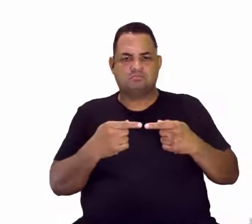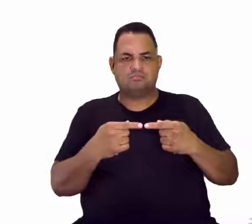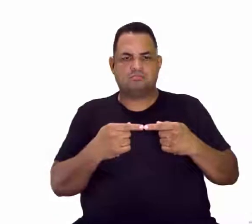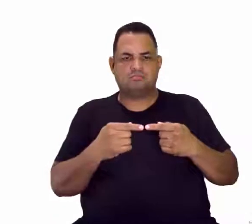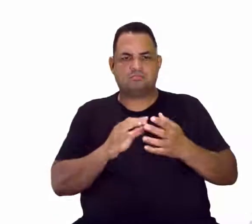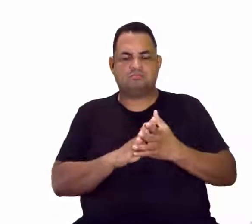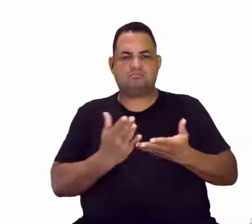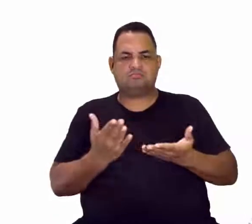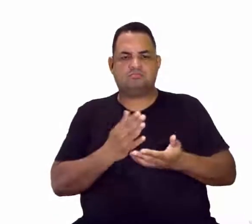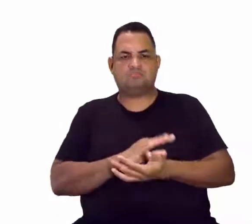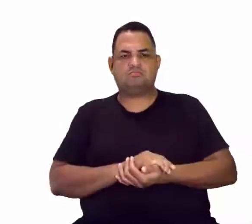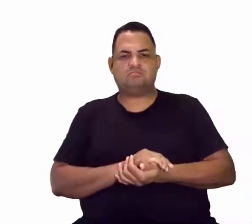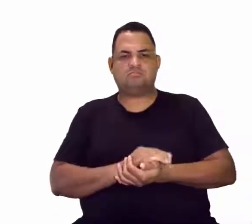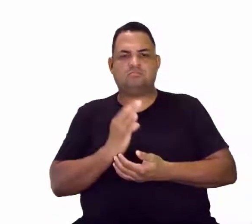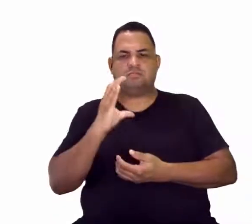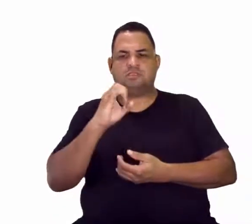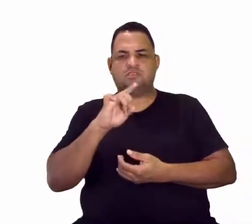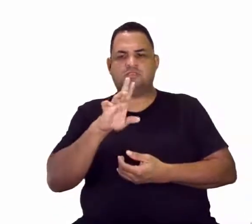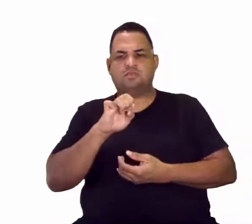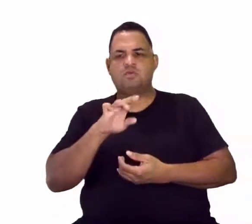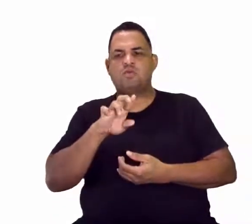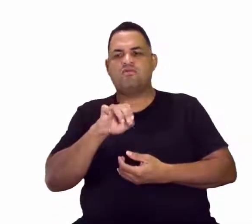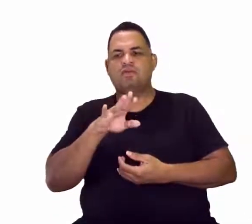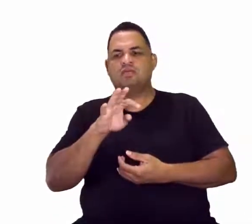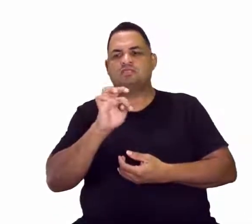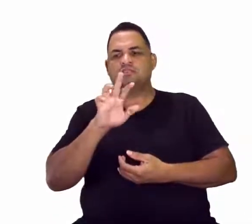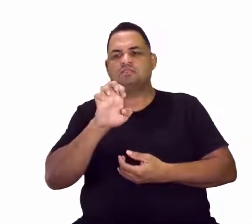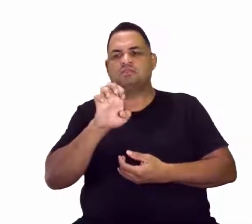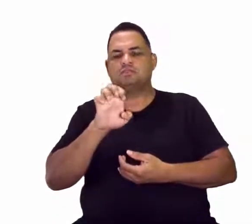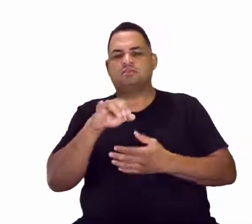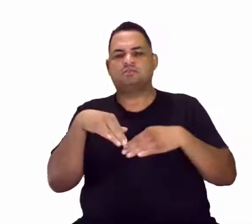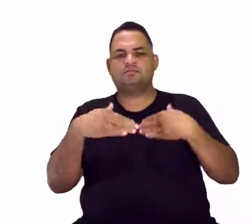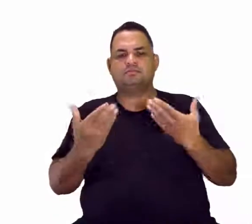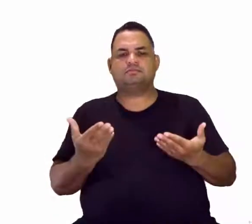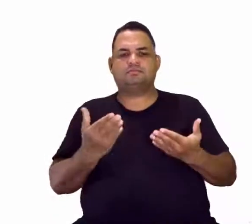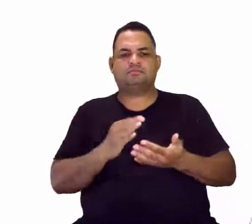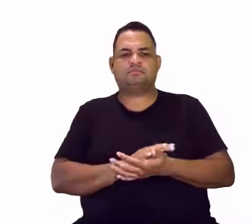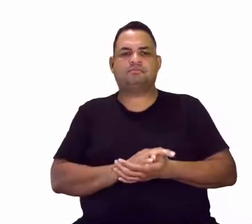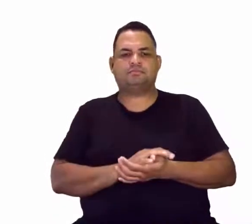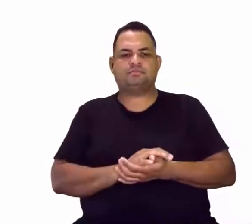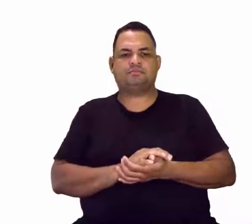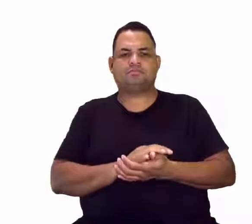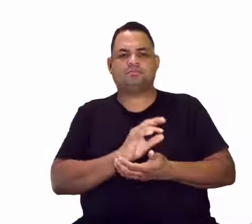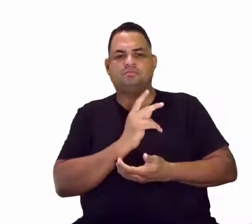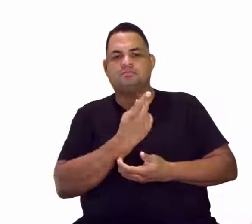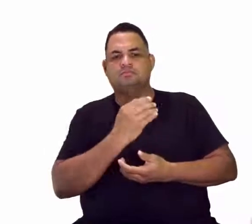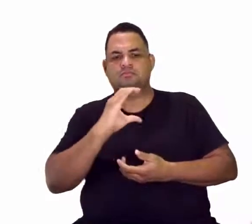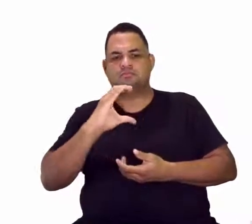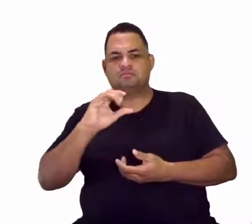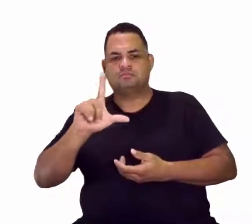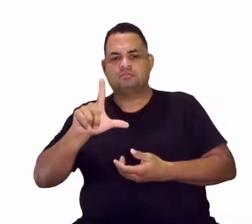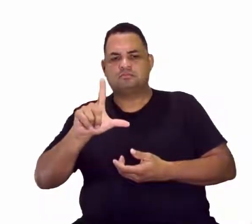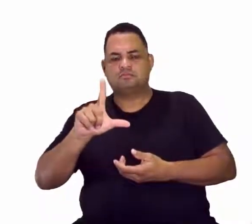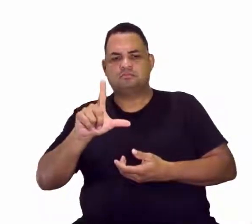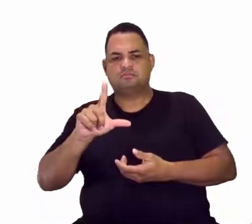da ligação covalente. O nosso amigo hidrogênio e o nosso amigo cloro